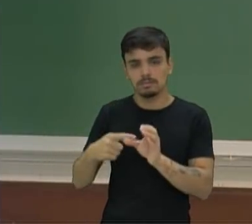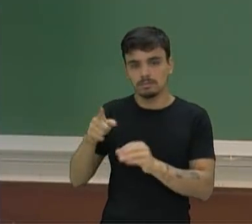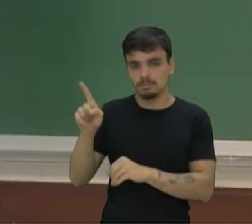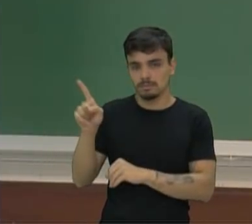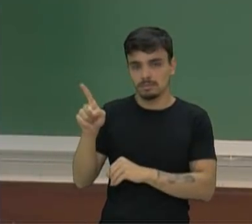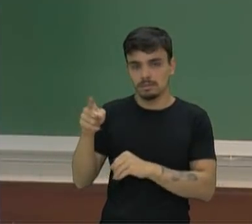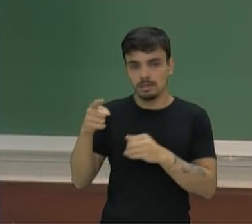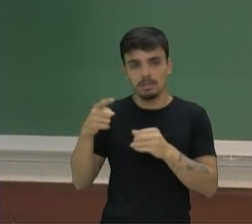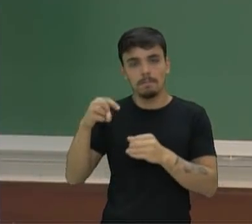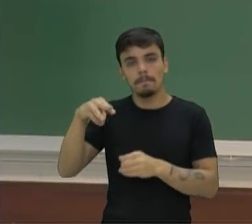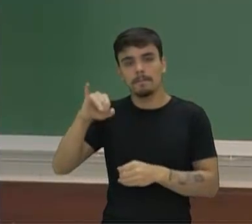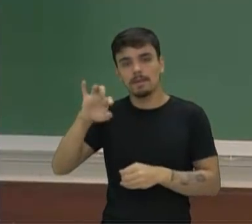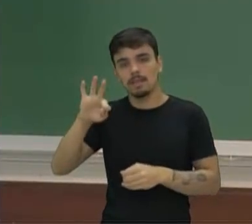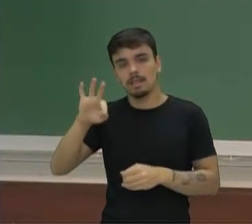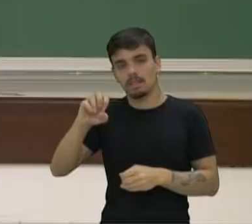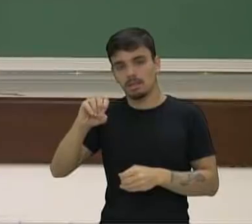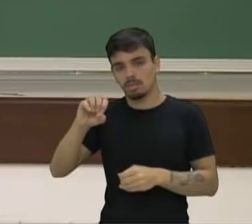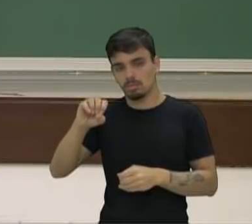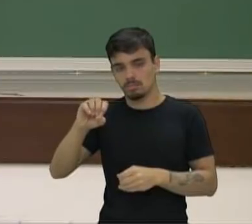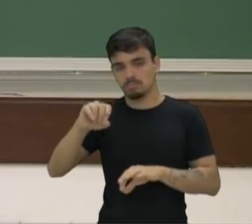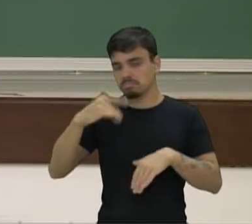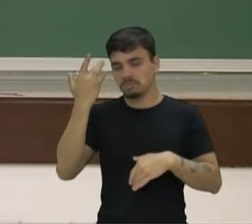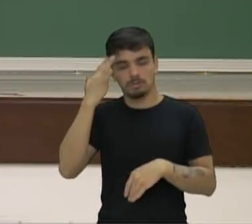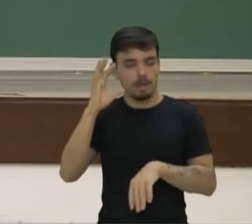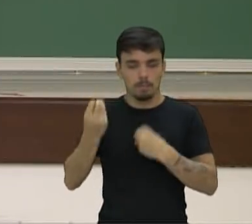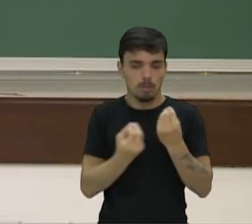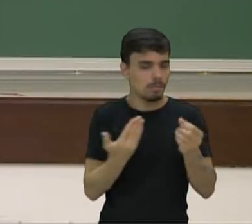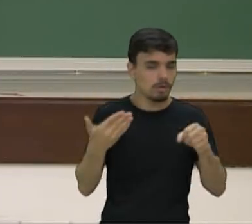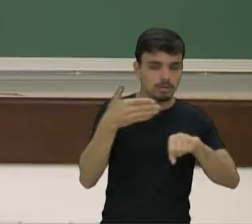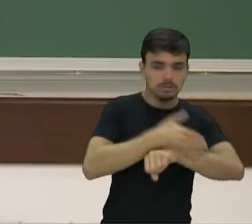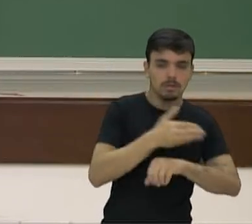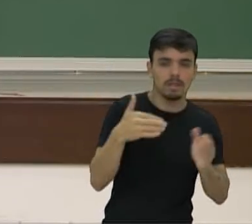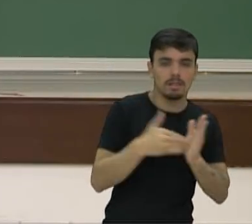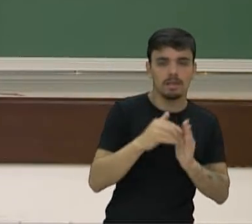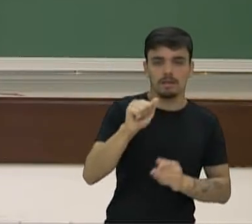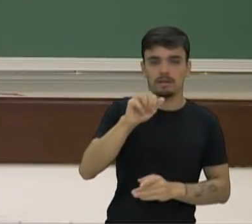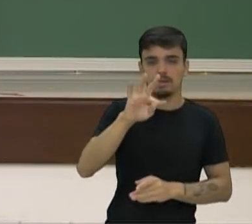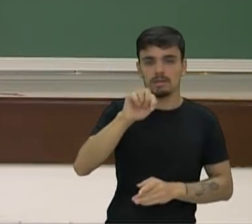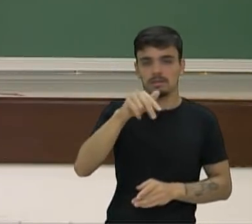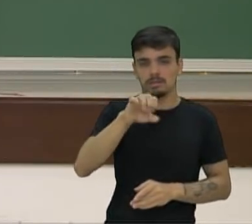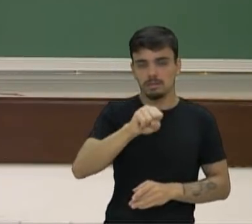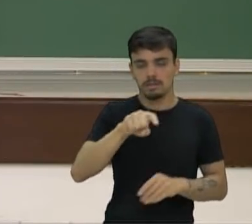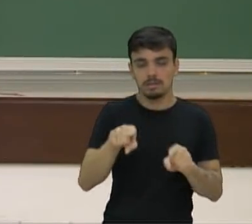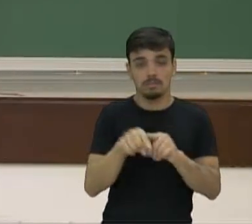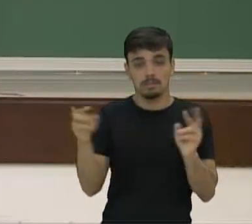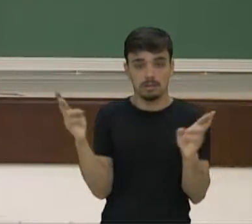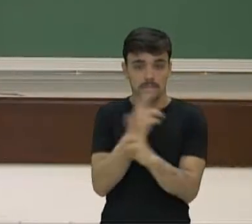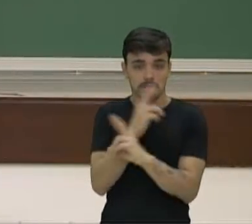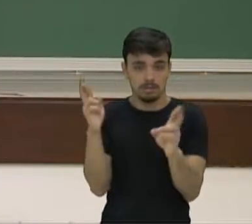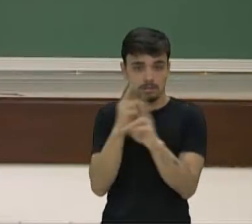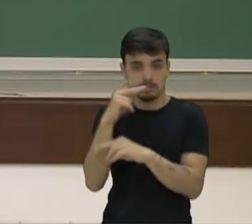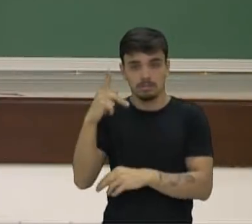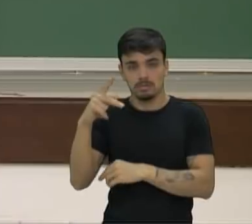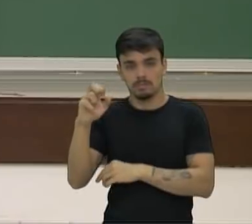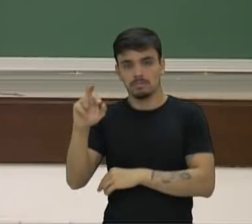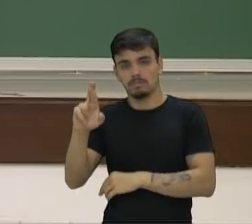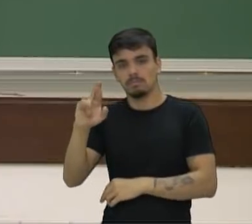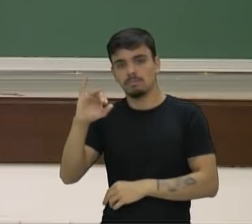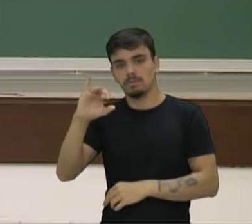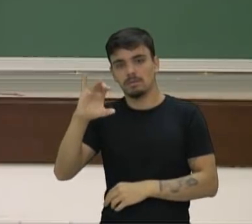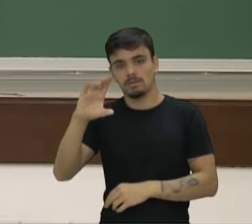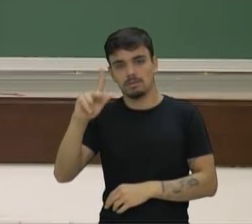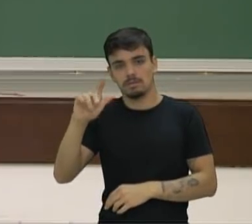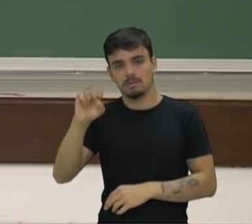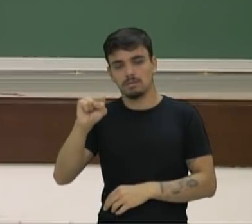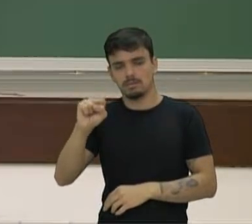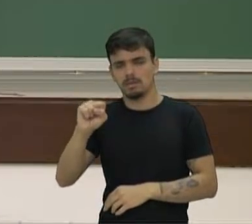Mileto, sabe-se lá como que ela foi parar em Atenas, se relacionou com Péricles, um dos nomes mais famosos da política ateniense,